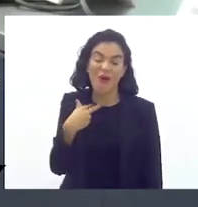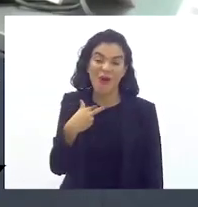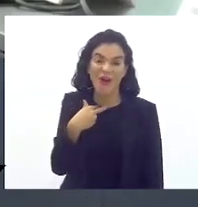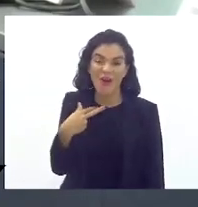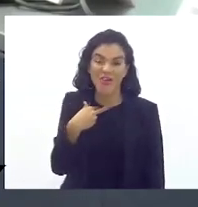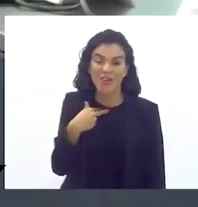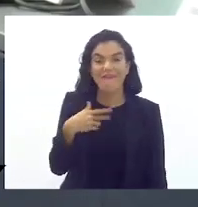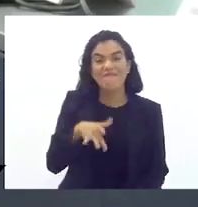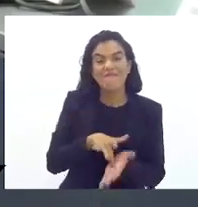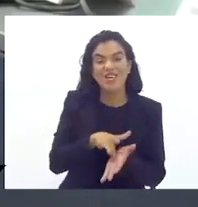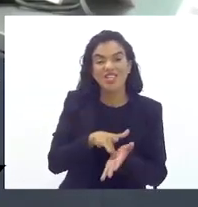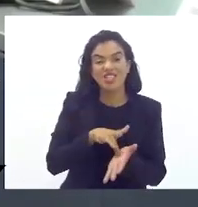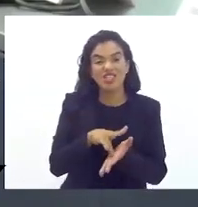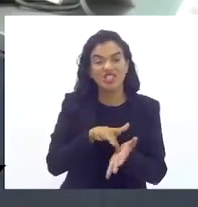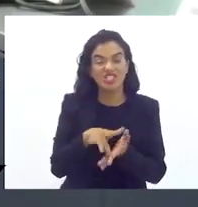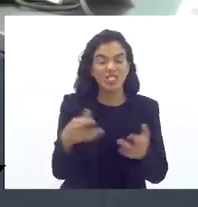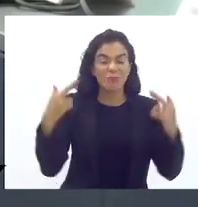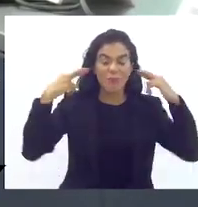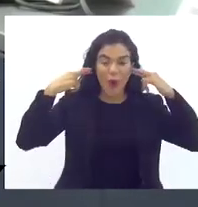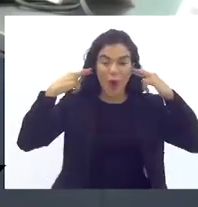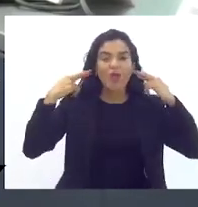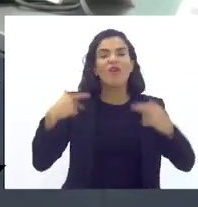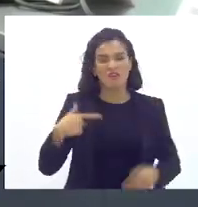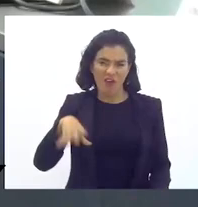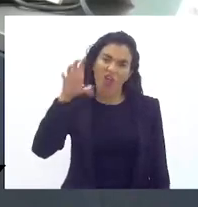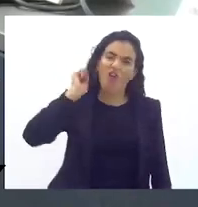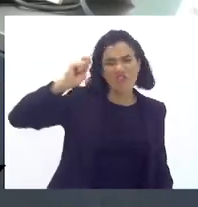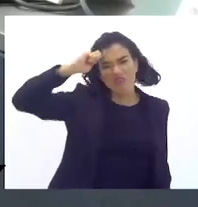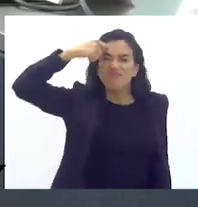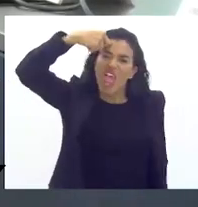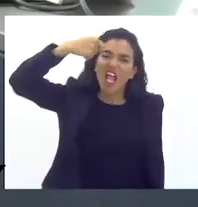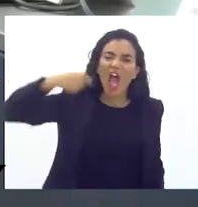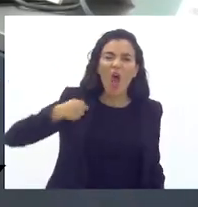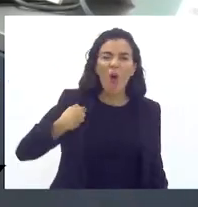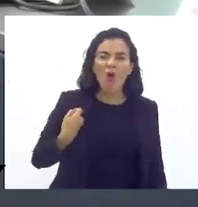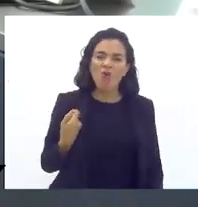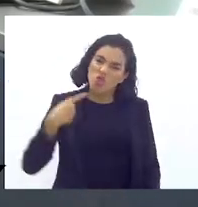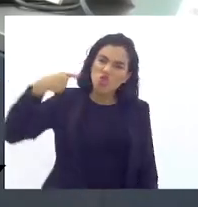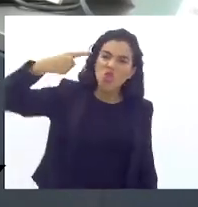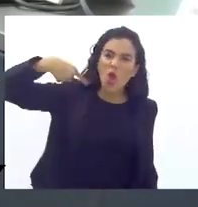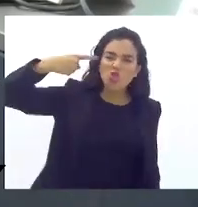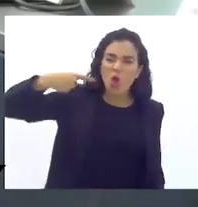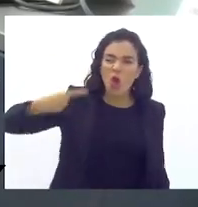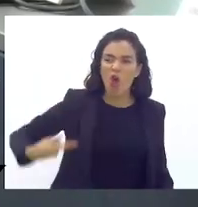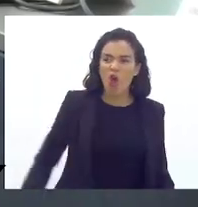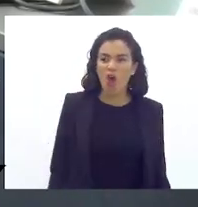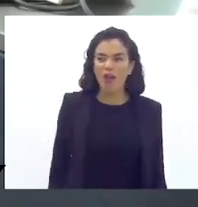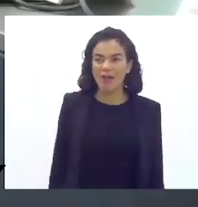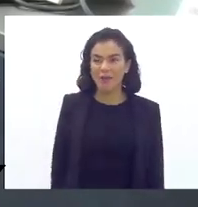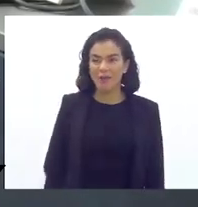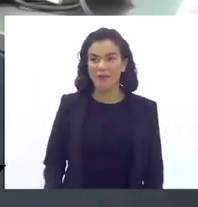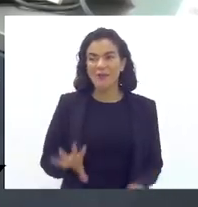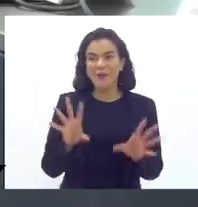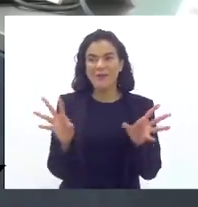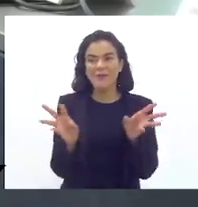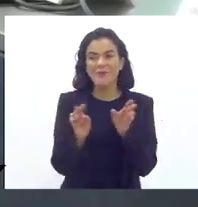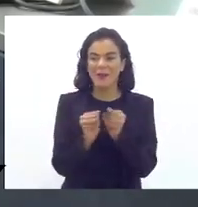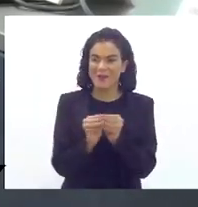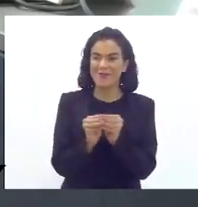dizer que fingir que não estão me ouvindo não vocês vão ter que ouvir o negão Doutor bacana e concluir